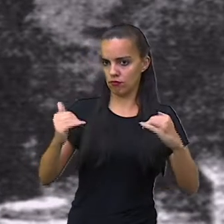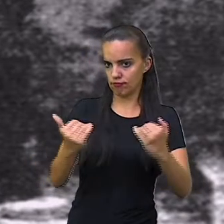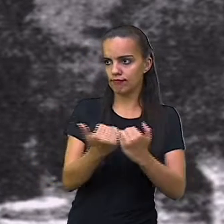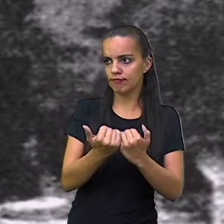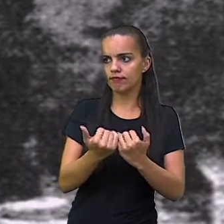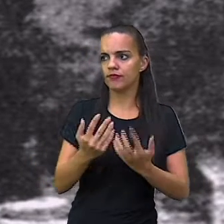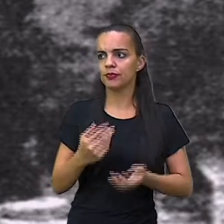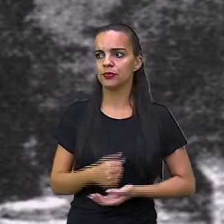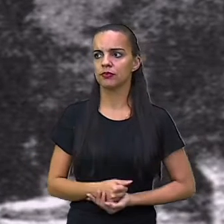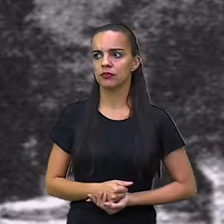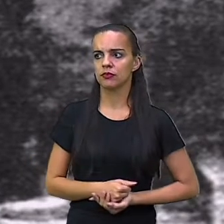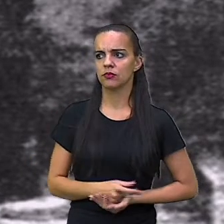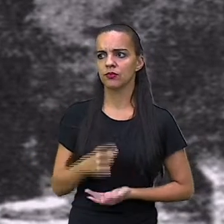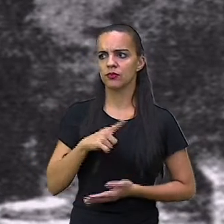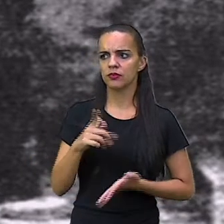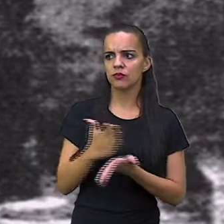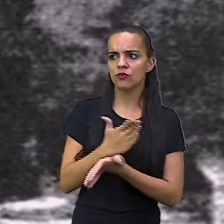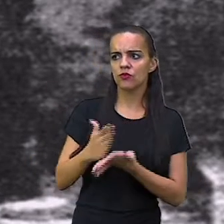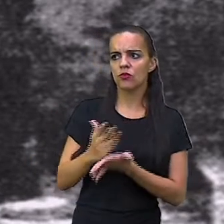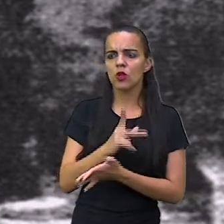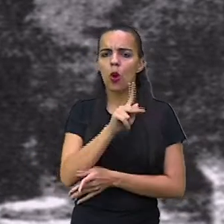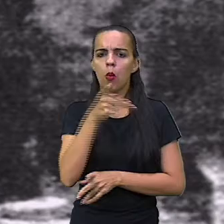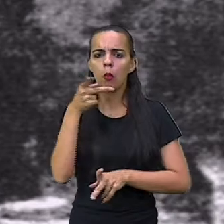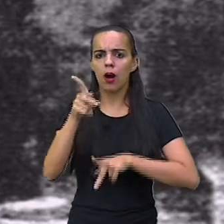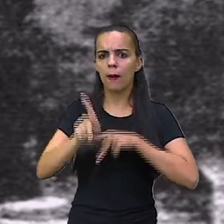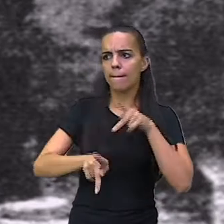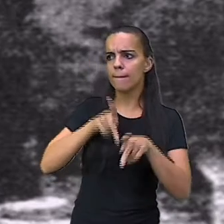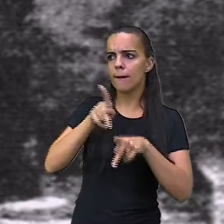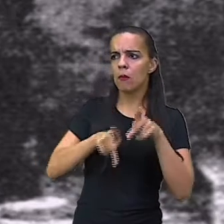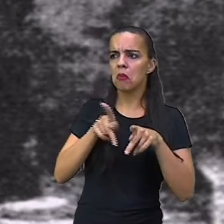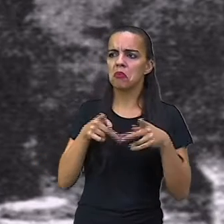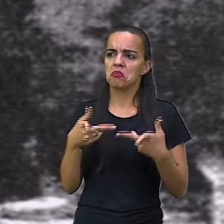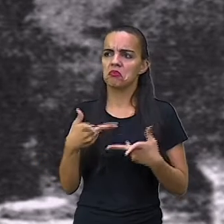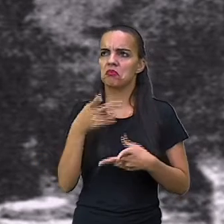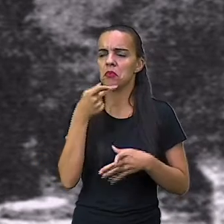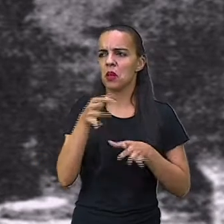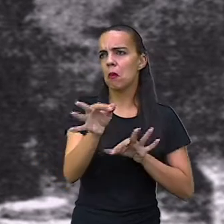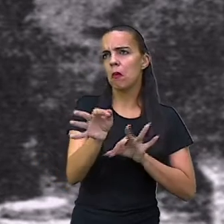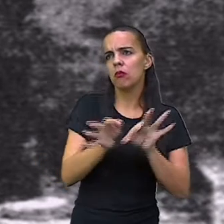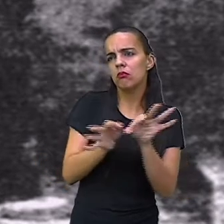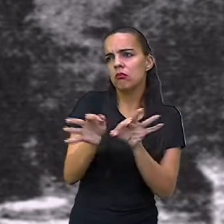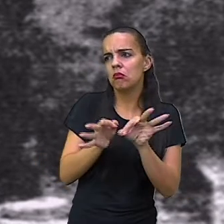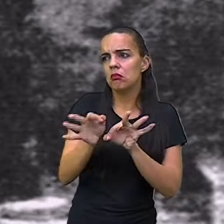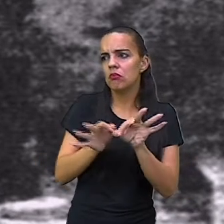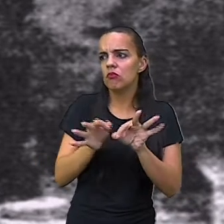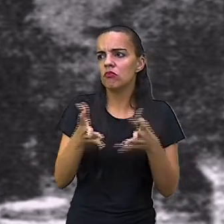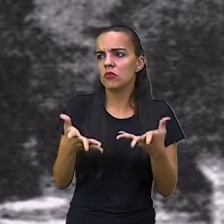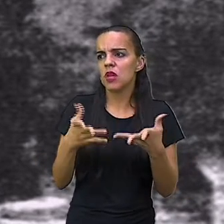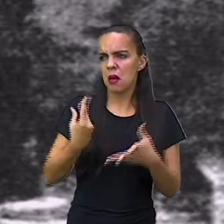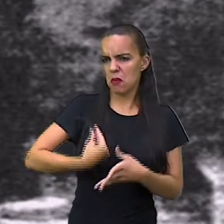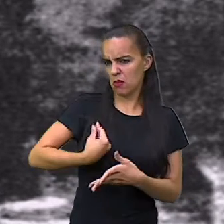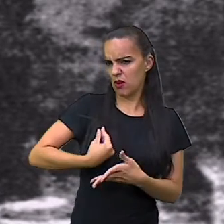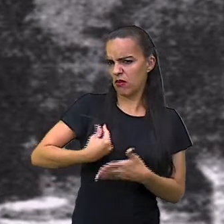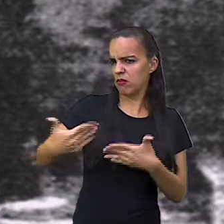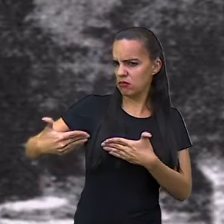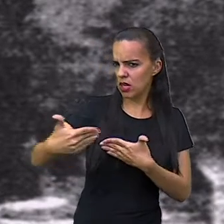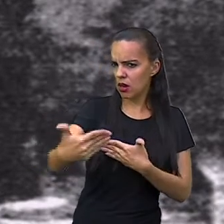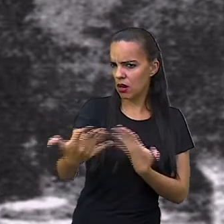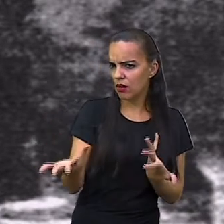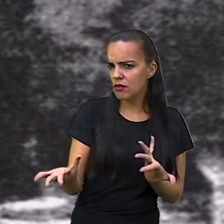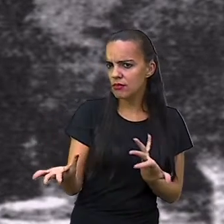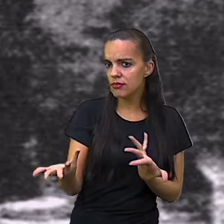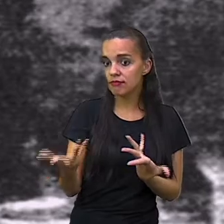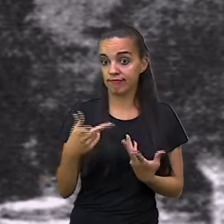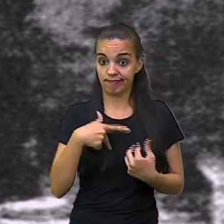que a população, a humanidade está preparada para vivenciar isso no século